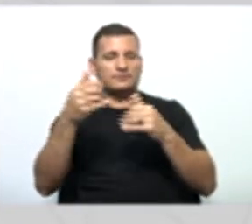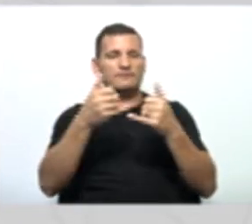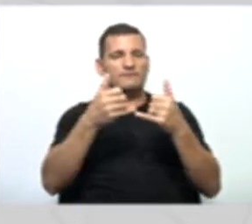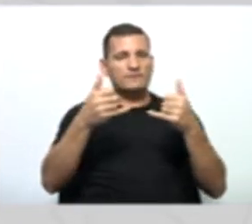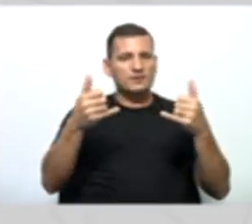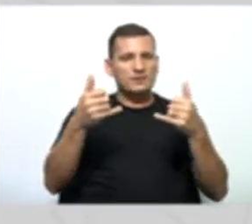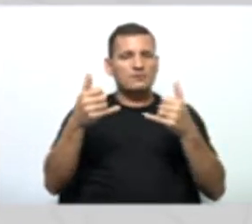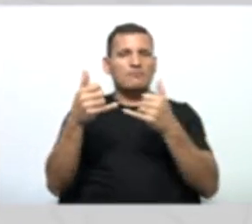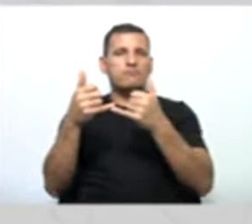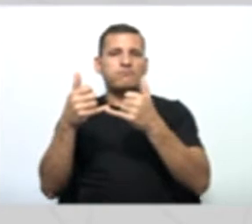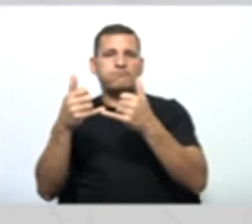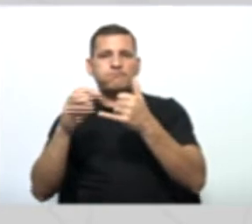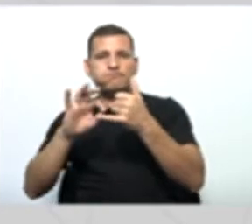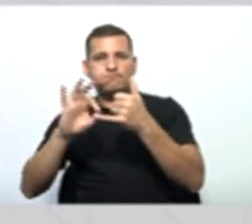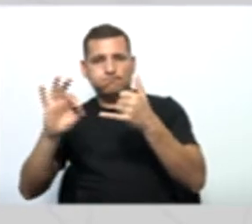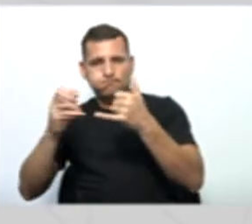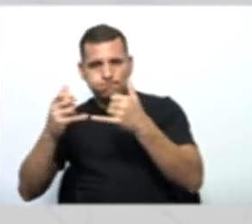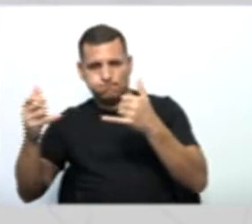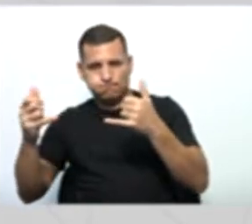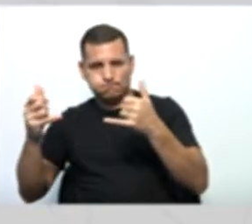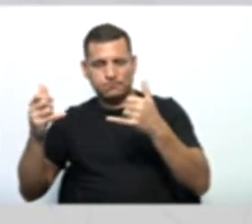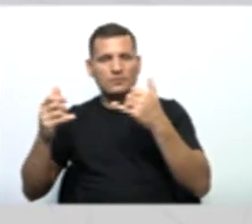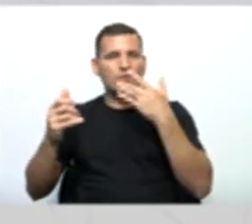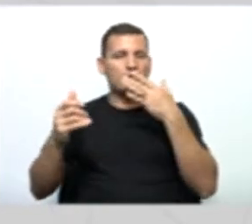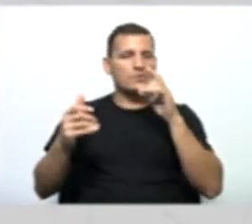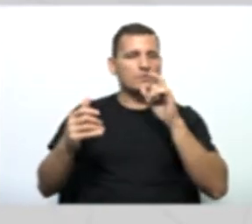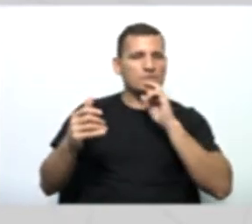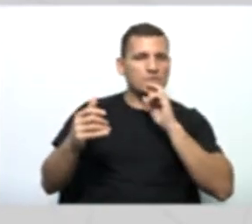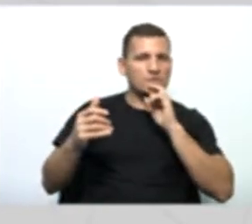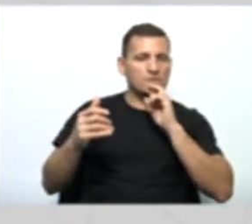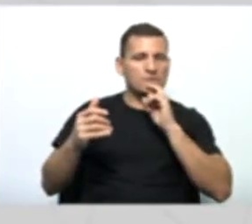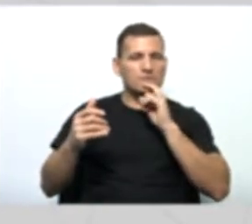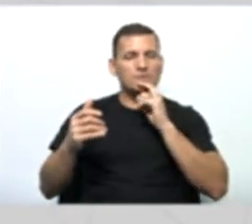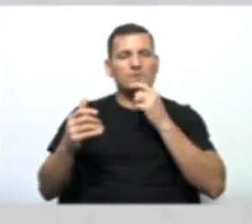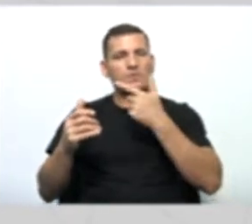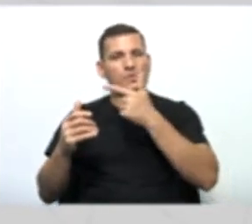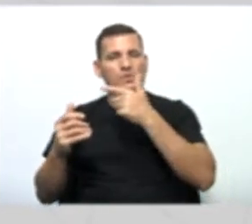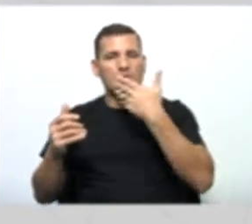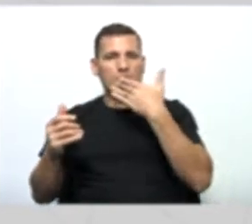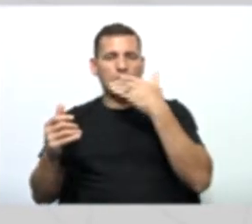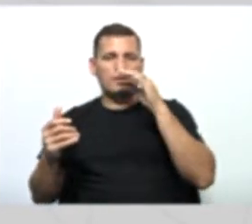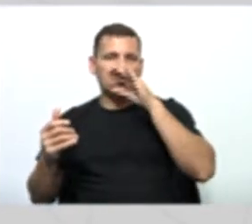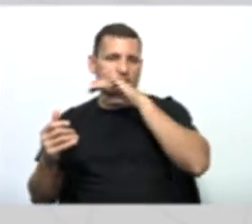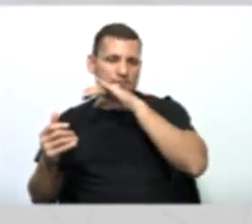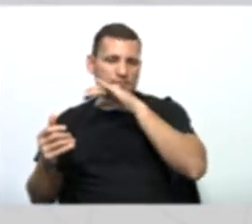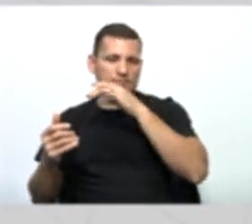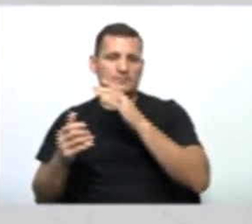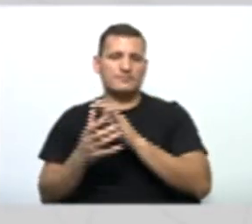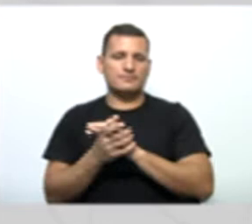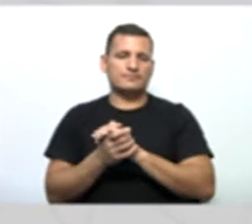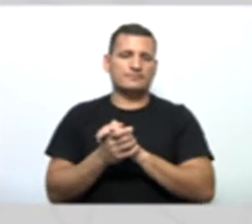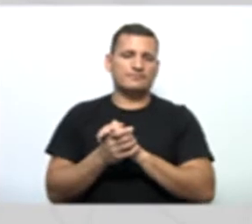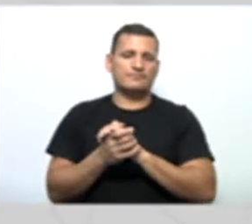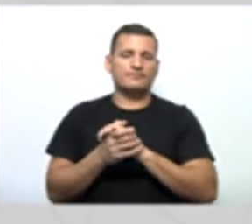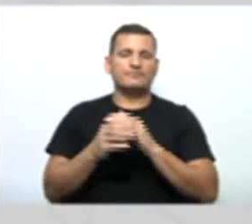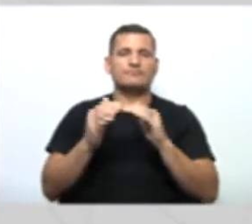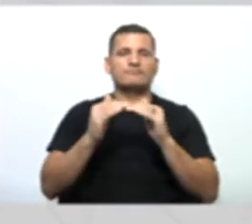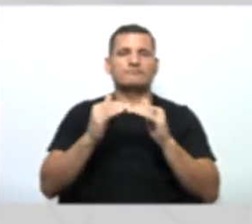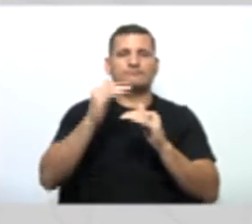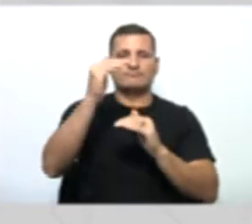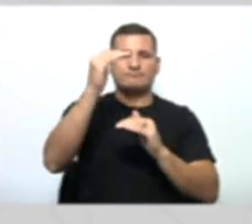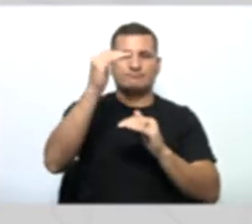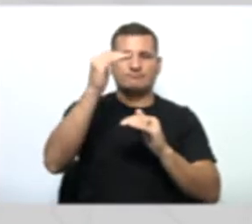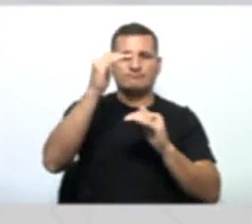fria com a mais quente. Uma textura áspera com uma lisa. Um elemento horizontal com um elemento